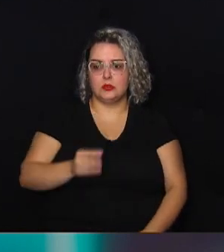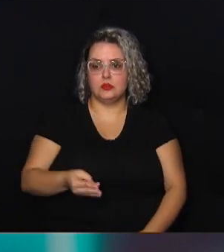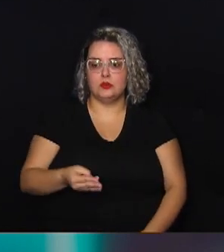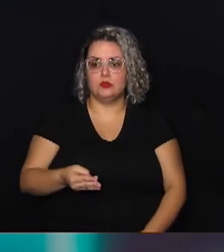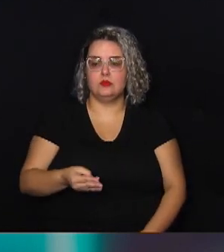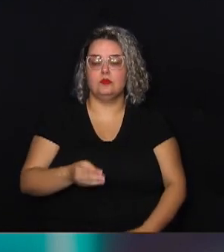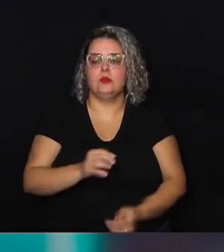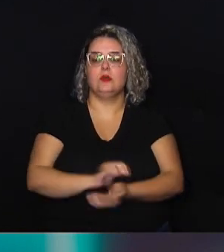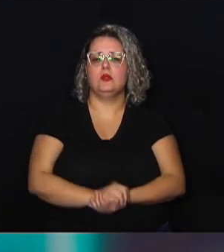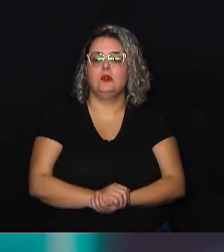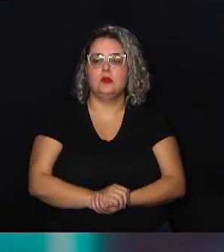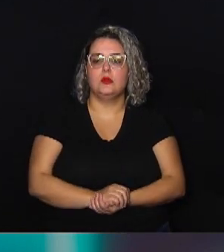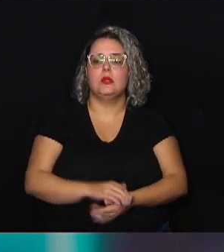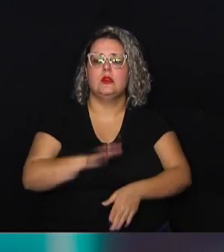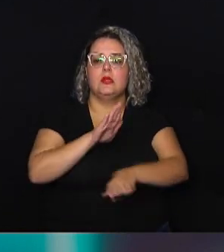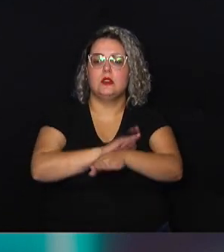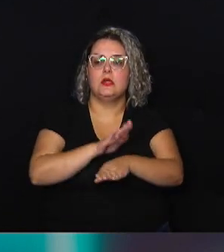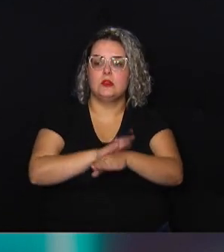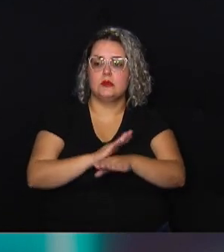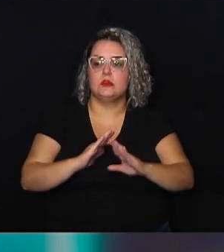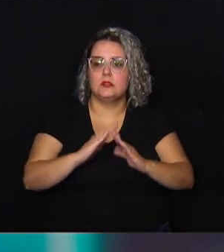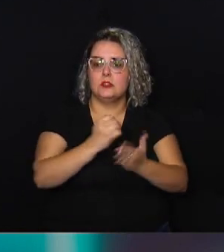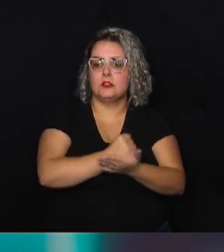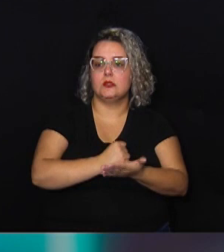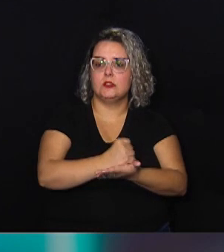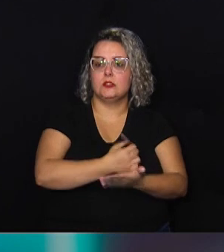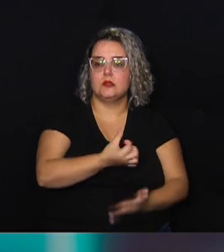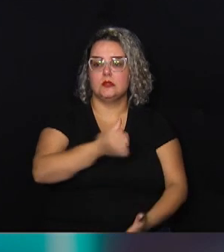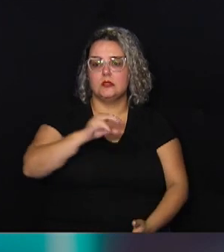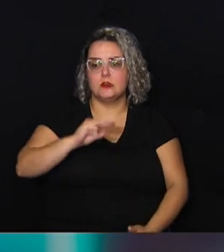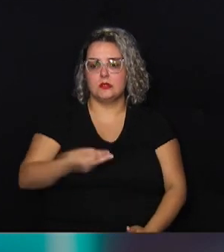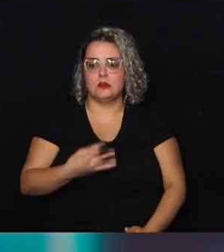7.734.000, assistência farmacêutica,